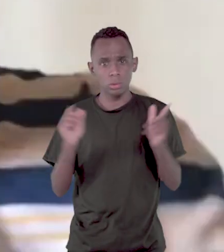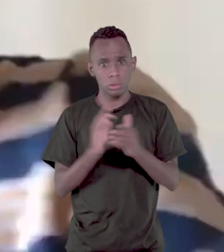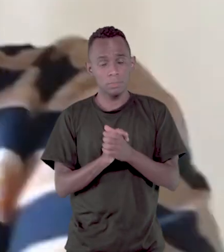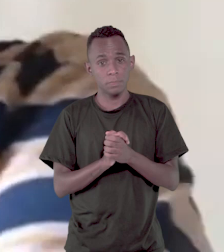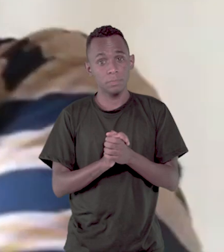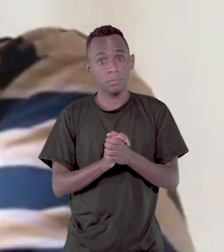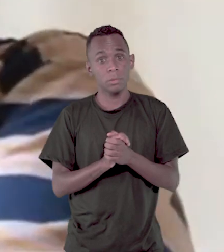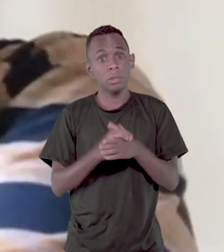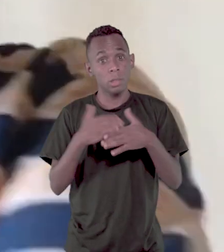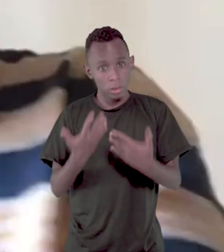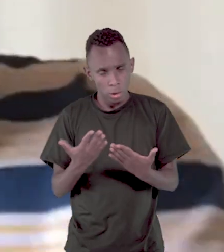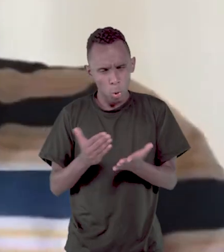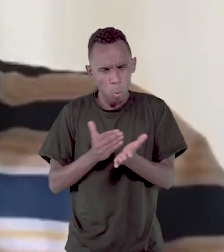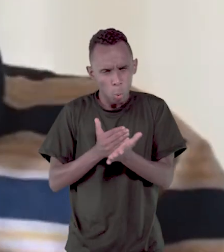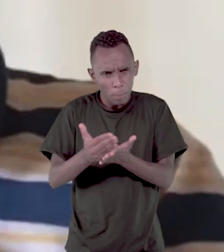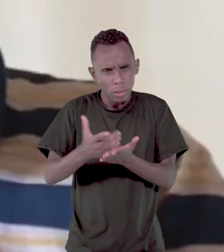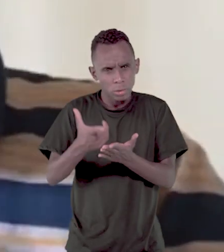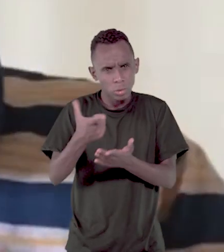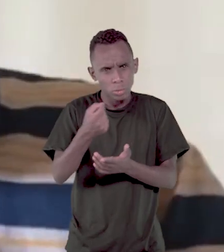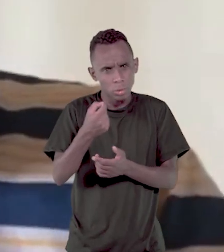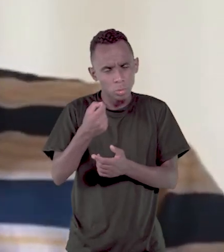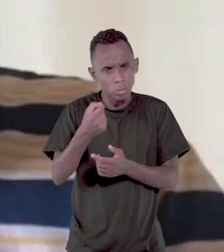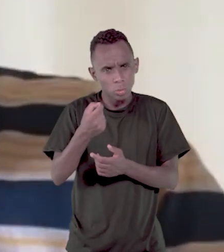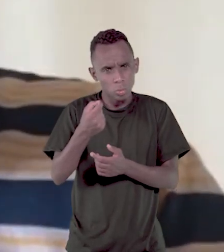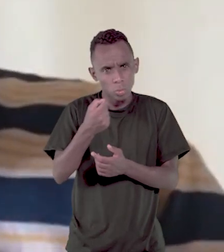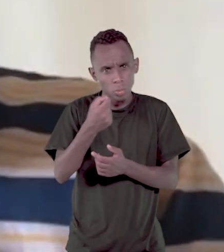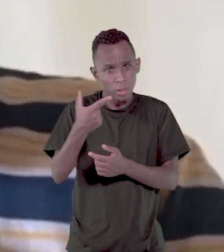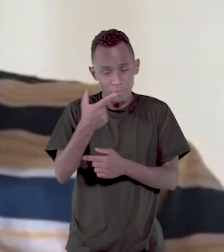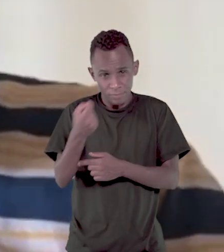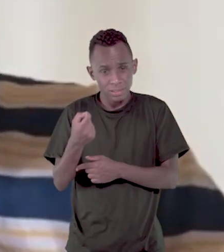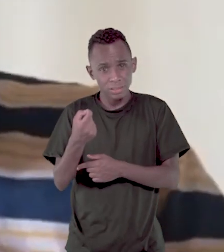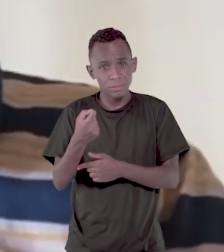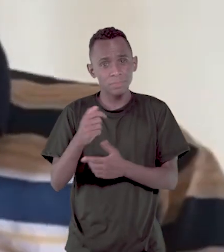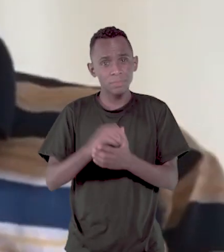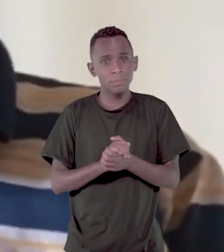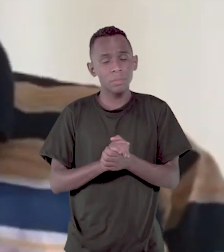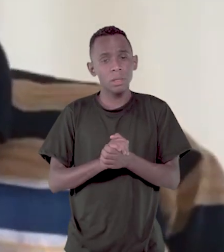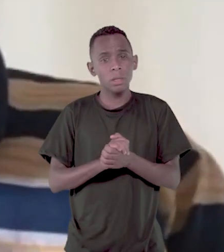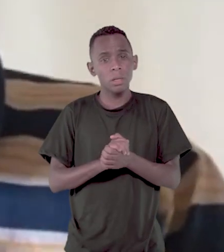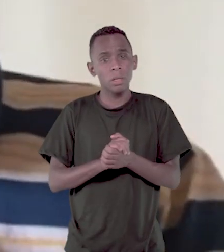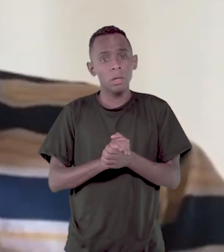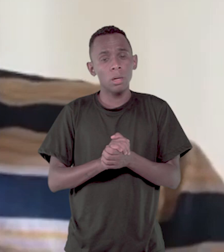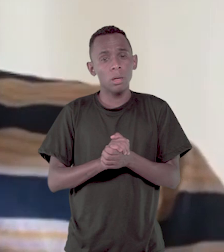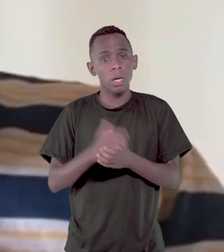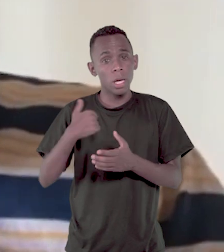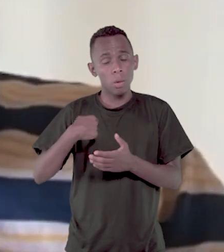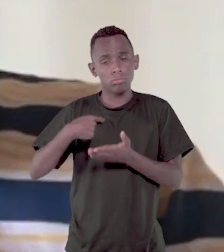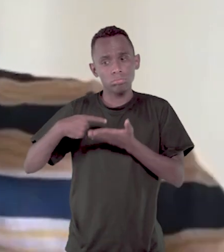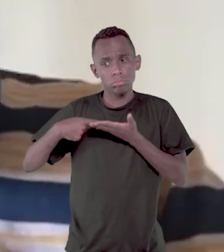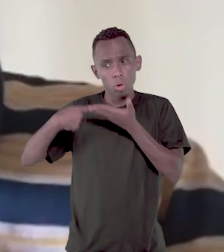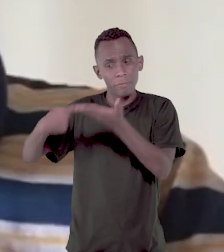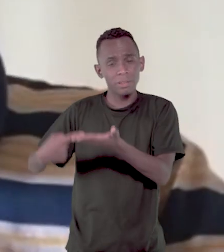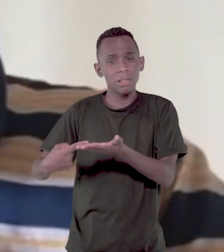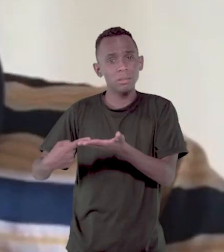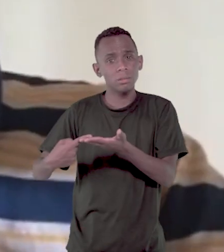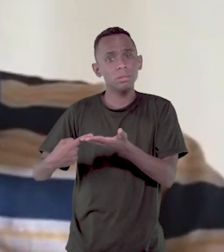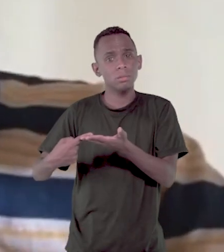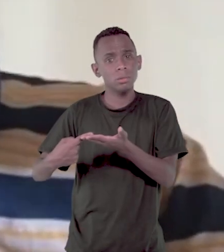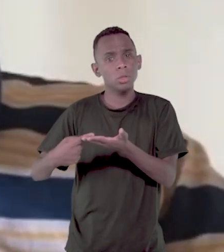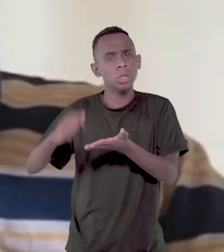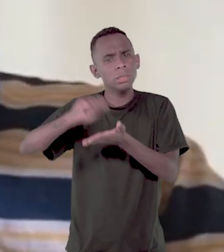coisas. Então, no início de 2020, a Gênese Andrade me